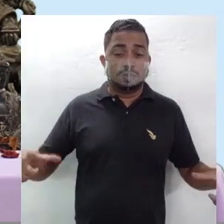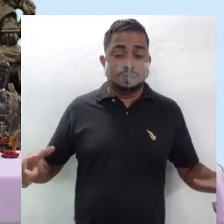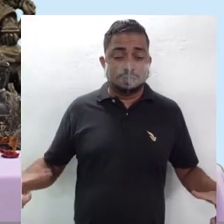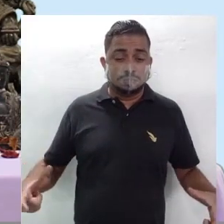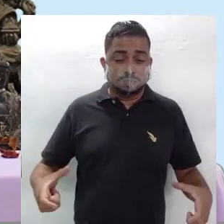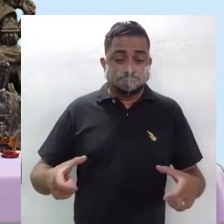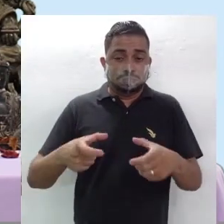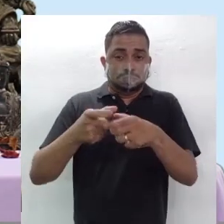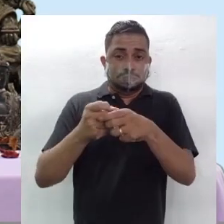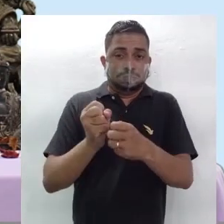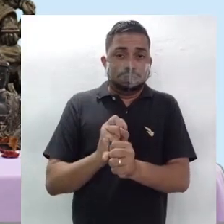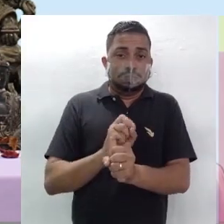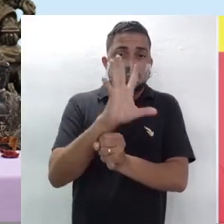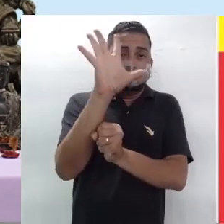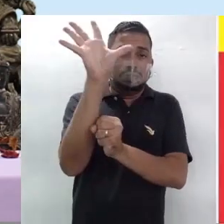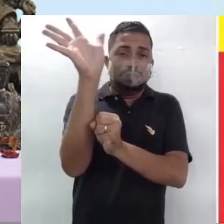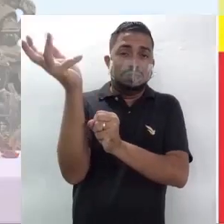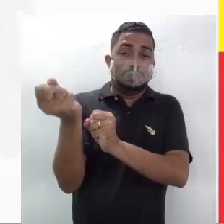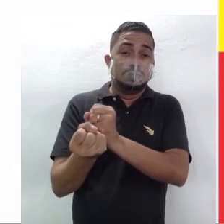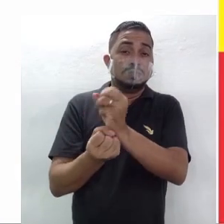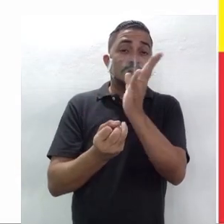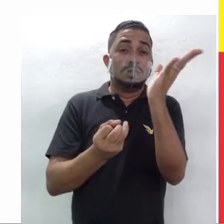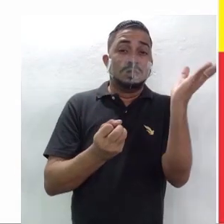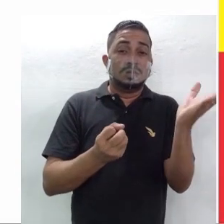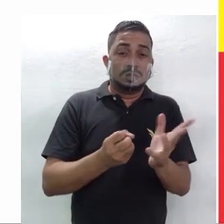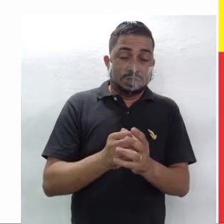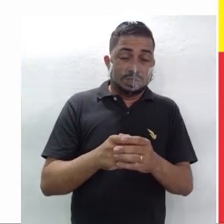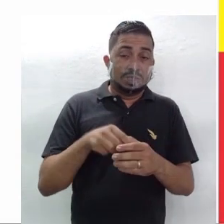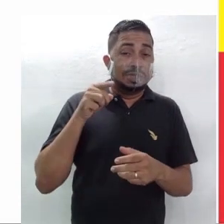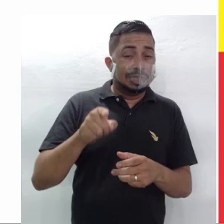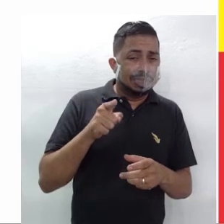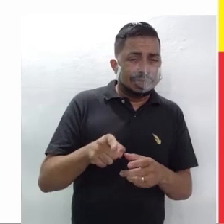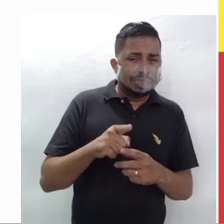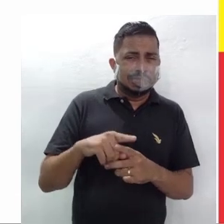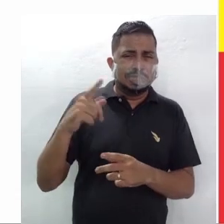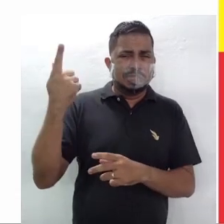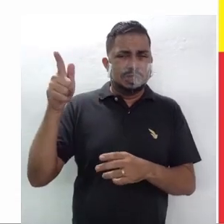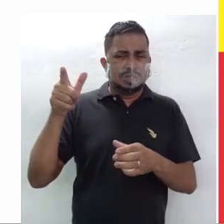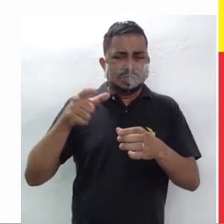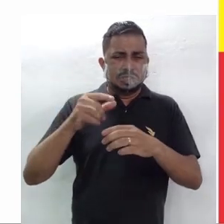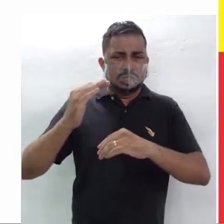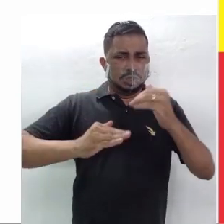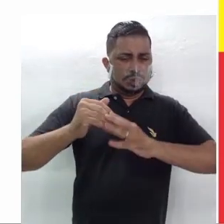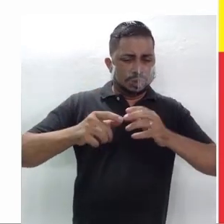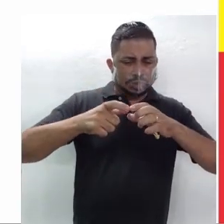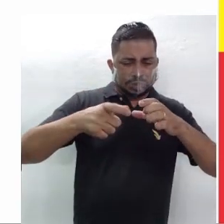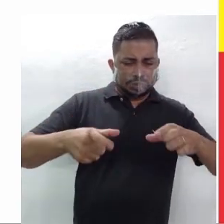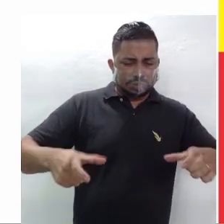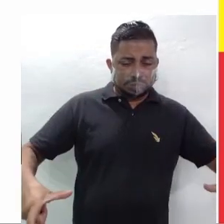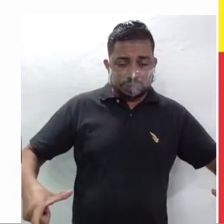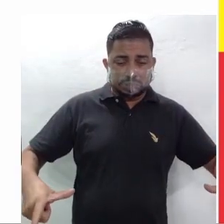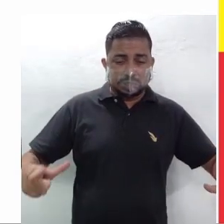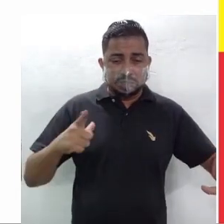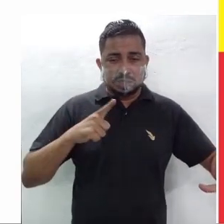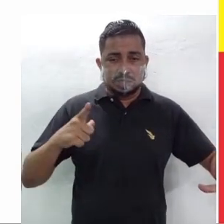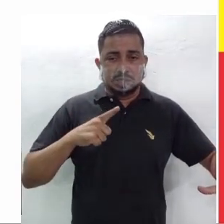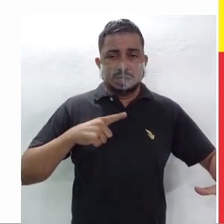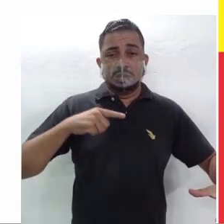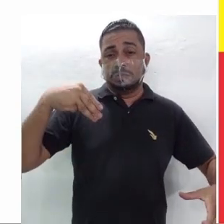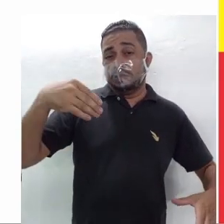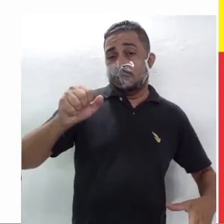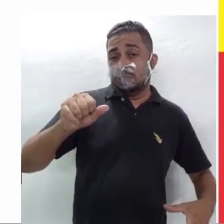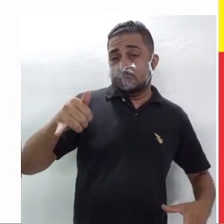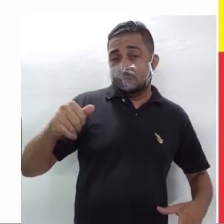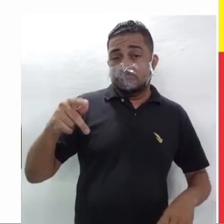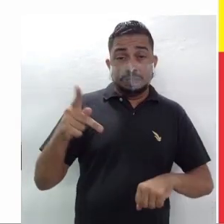vulcões, né? Os vulcões, na realidade, são estruturas geológicas que são constituídas de